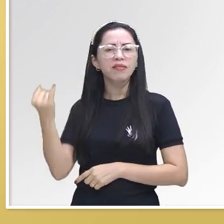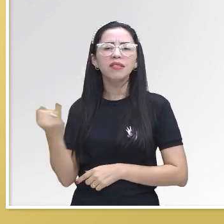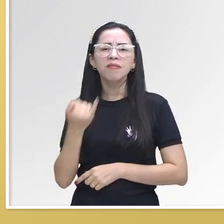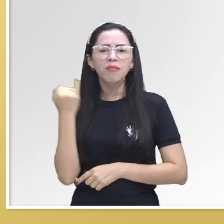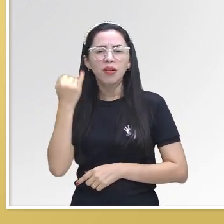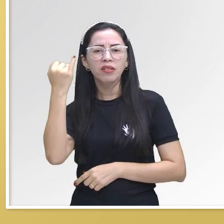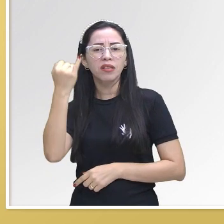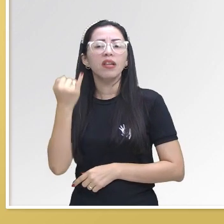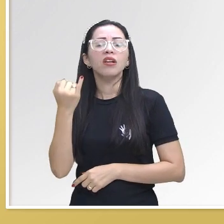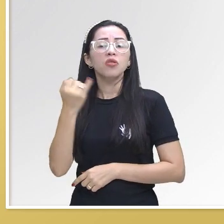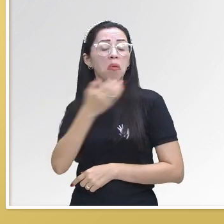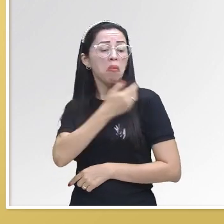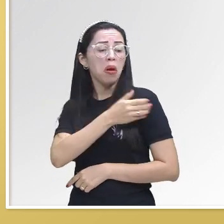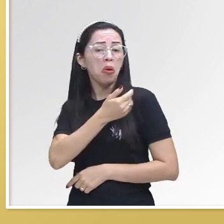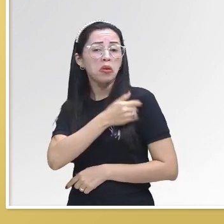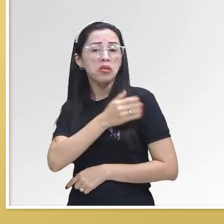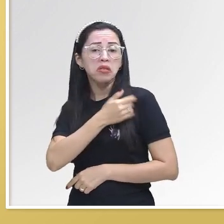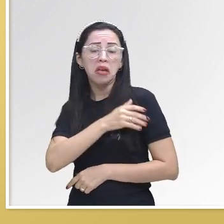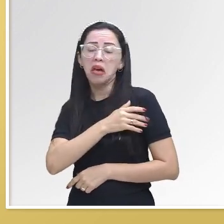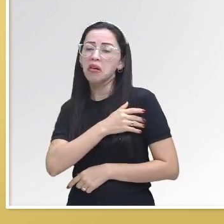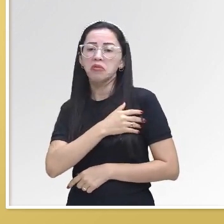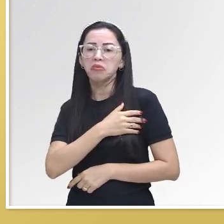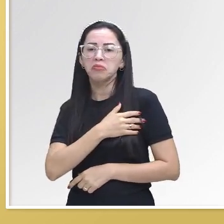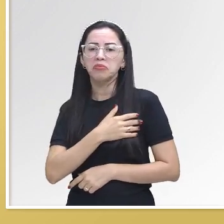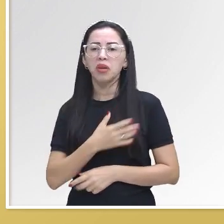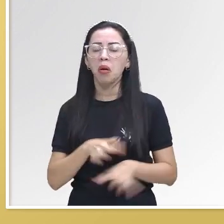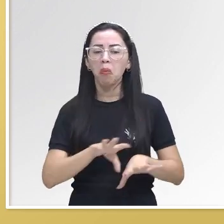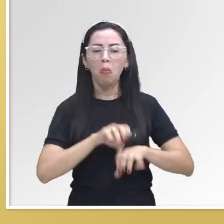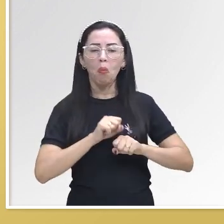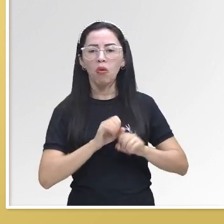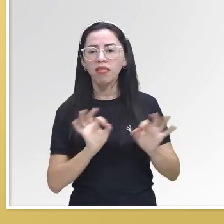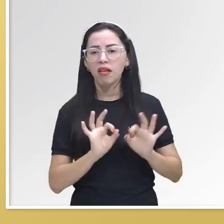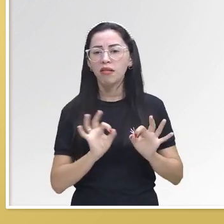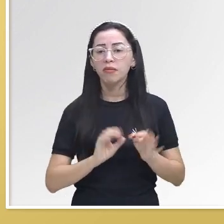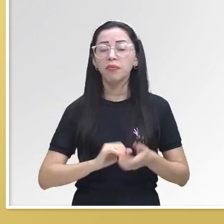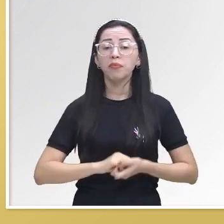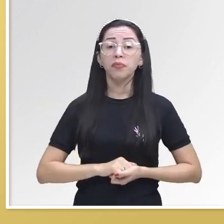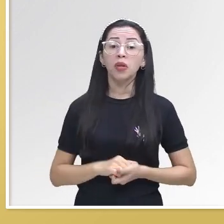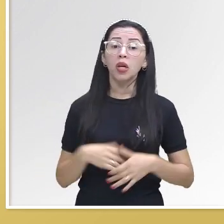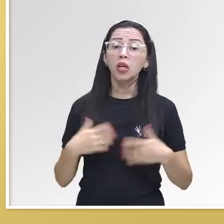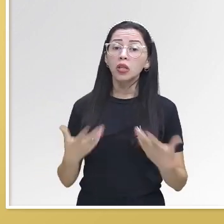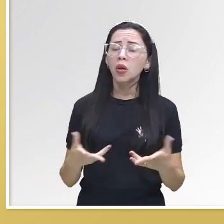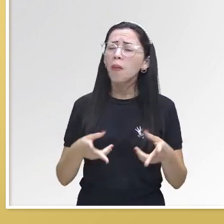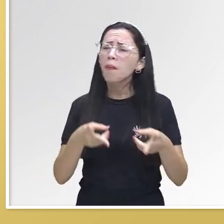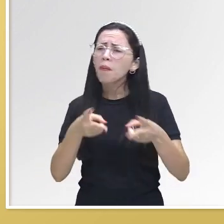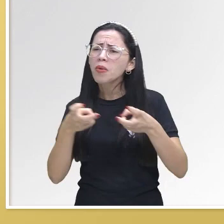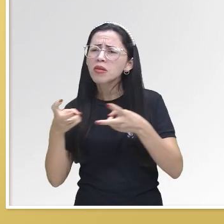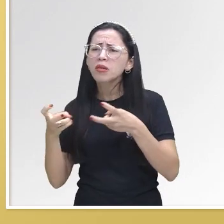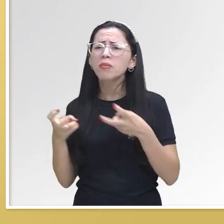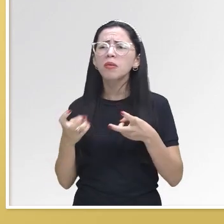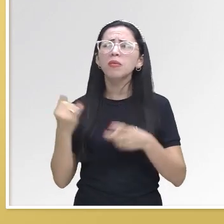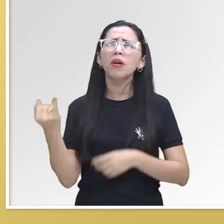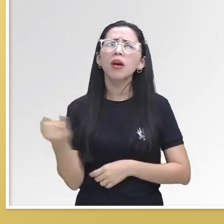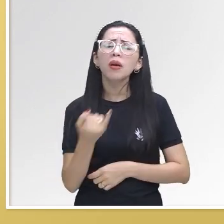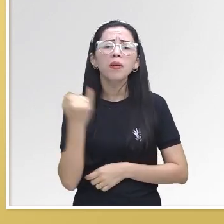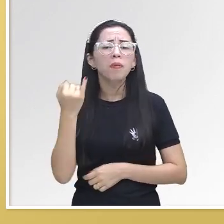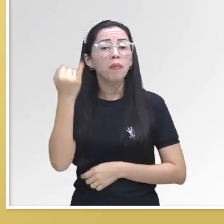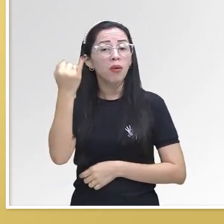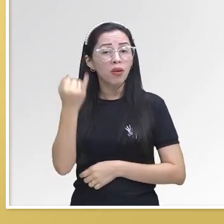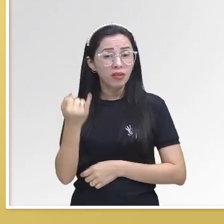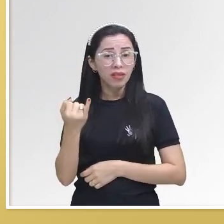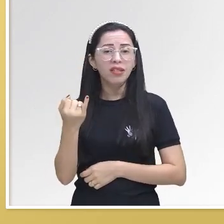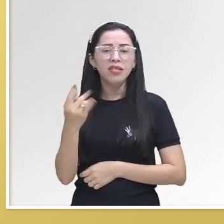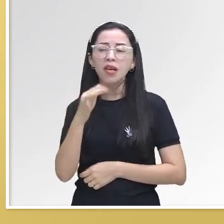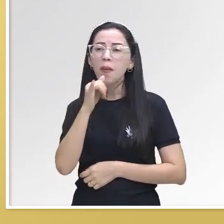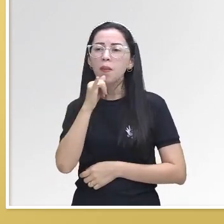letra o preconceito. Percebemos assim, pessoal, a importância da demarcação. Quando a área